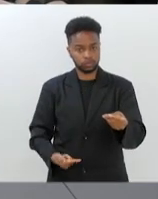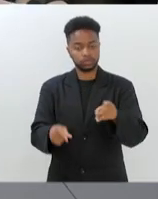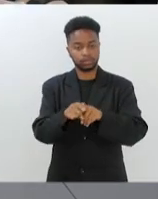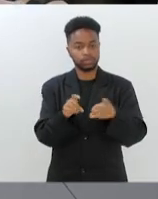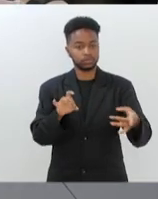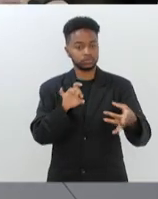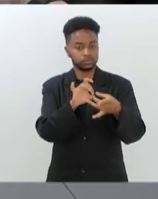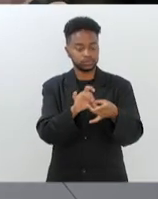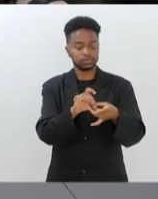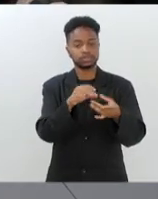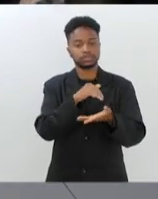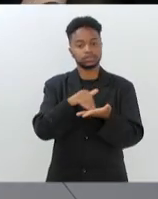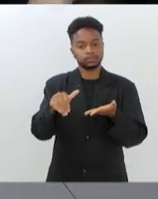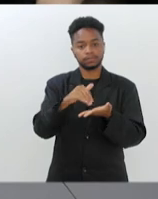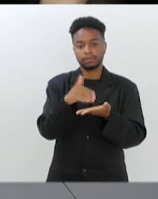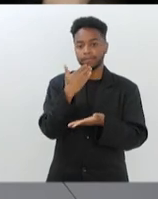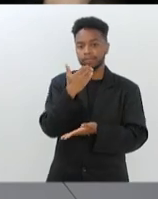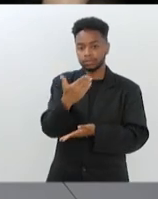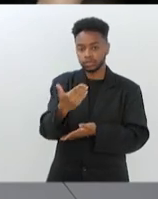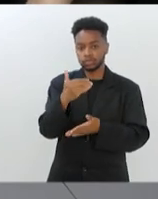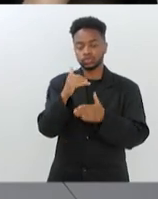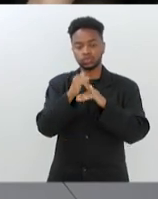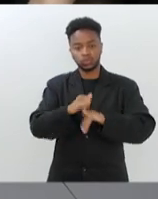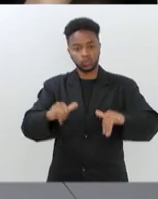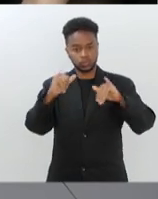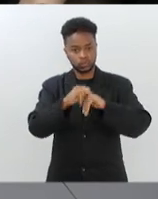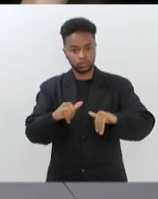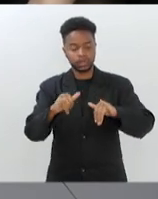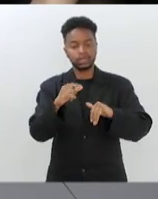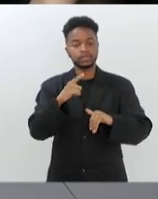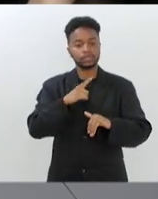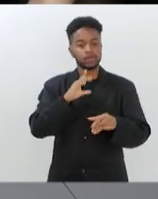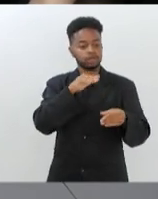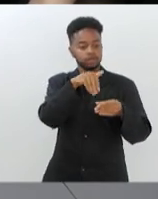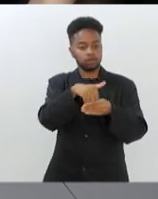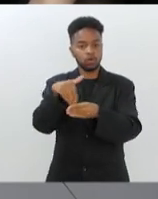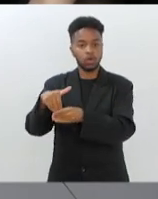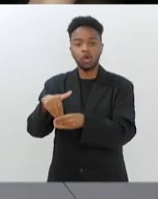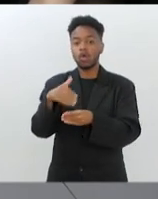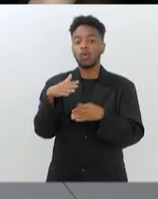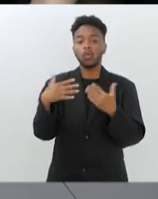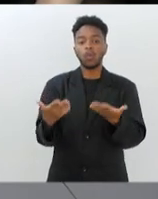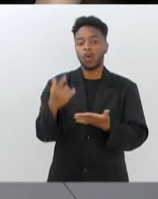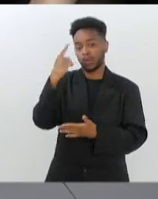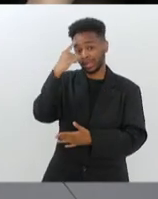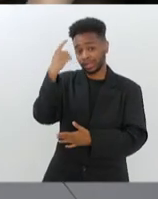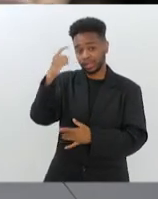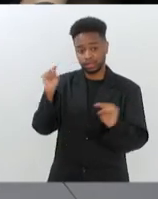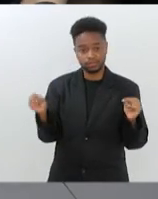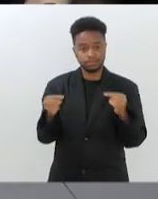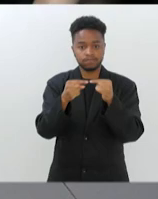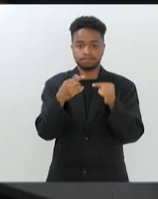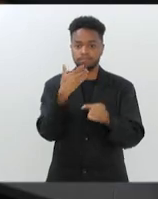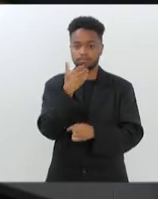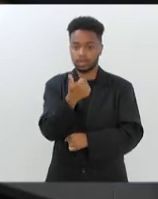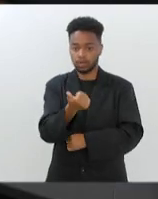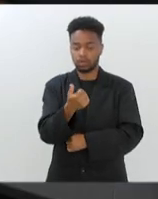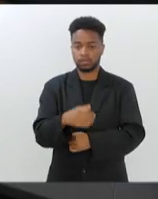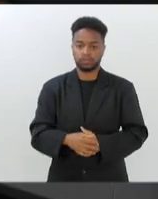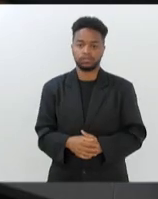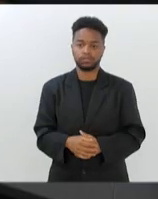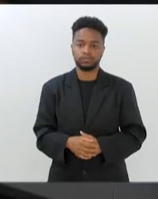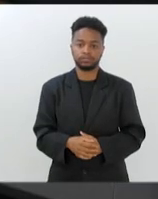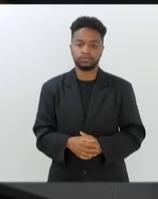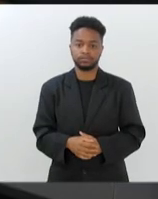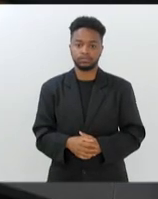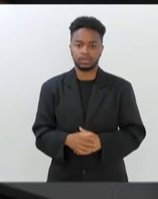secretaria que solicitou a campanha é feito eh uma eleição técnica de qual das ideias ali seria mais pertinente para atender a demanda essas